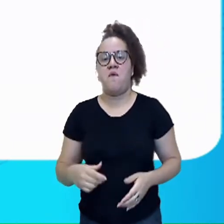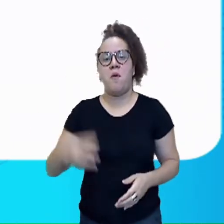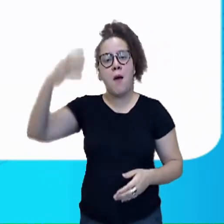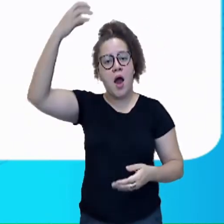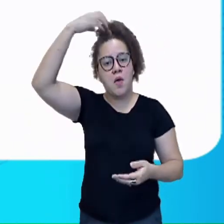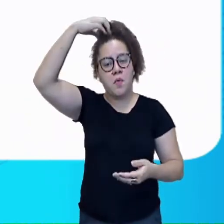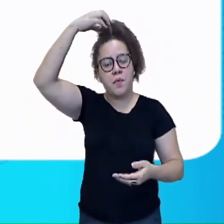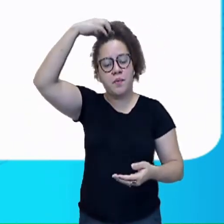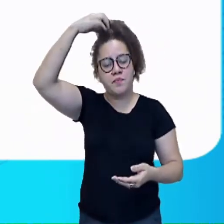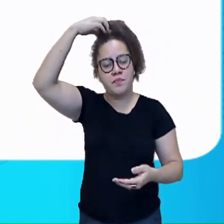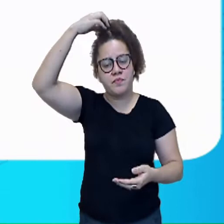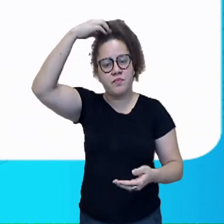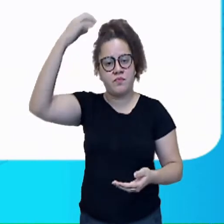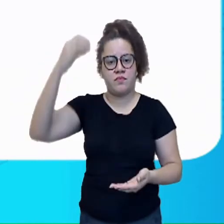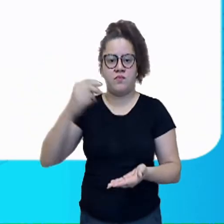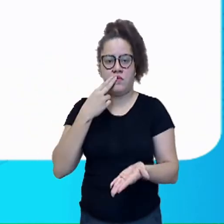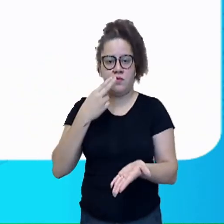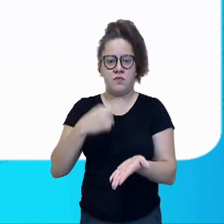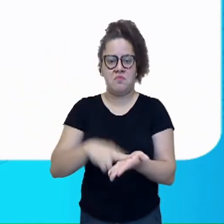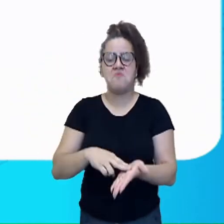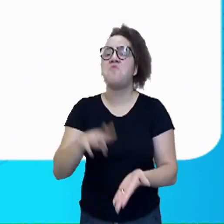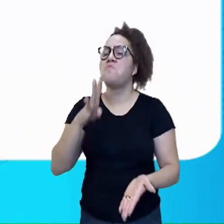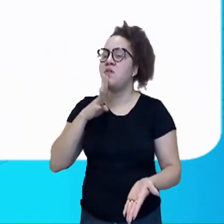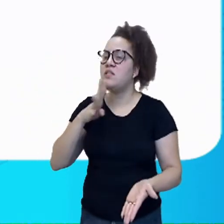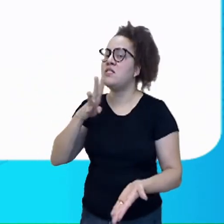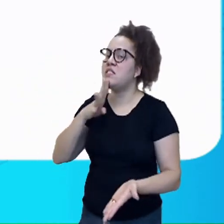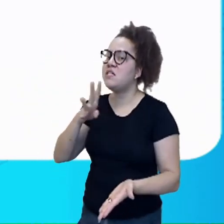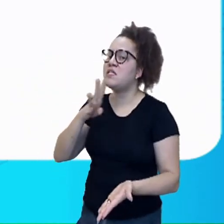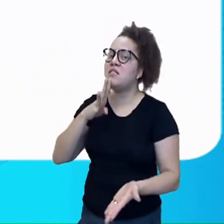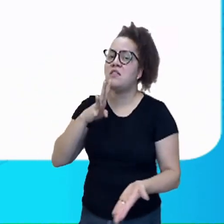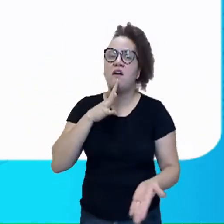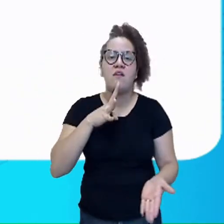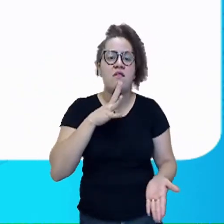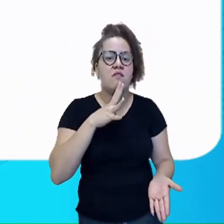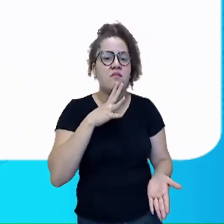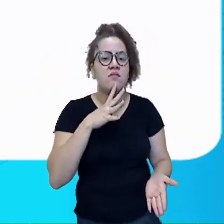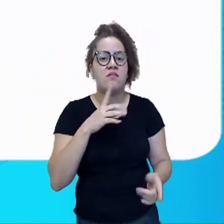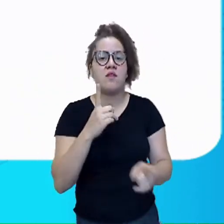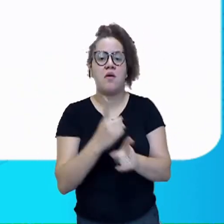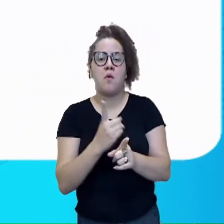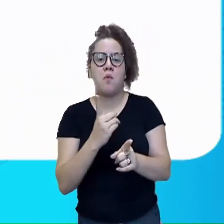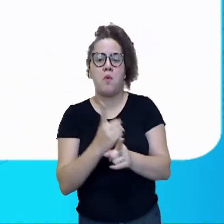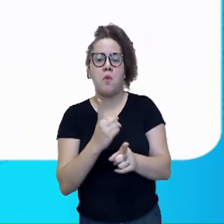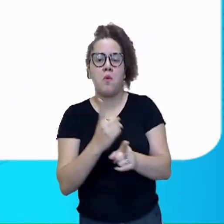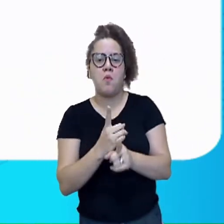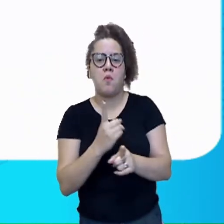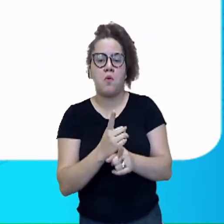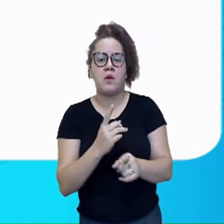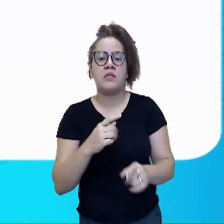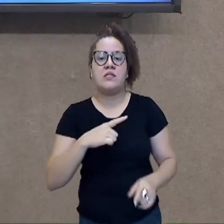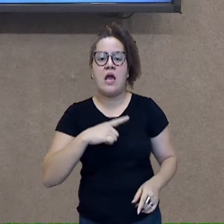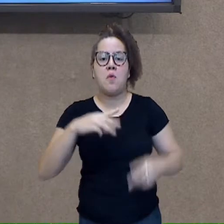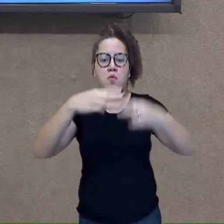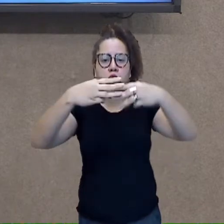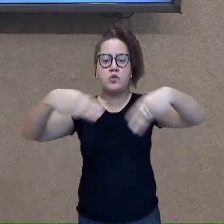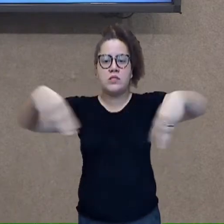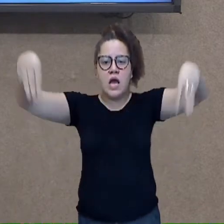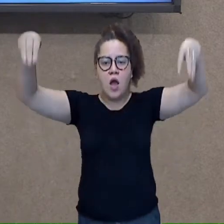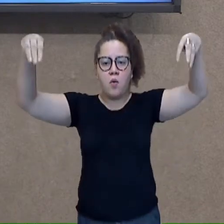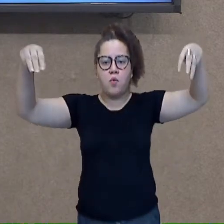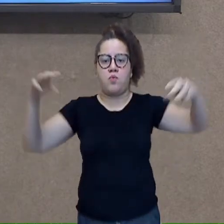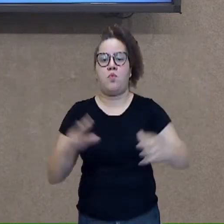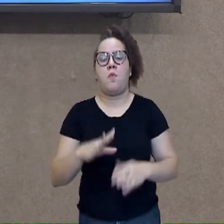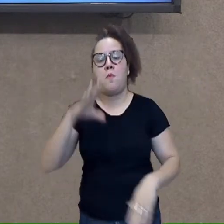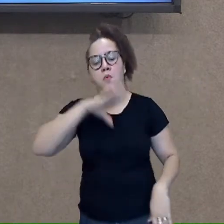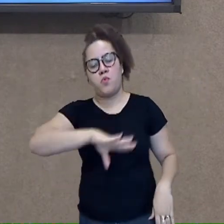essa carta, ela é muito conhecida, que até hoje ela se encontra lá no museu em Portugal, por ser um